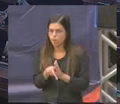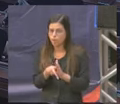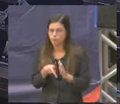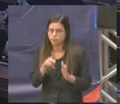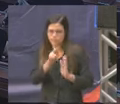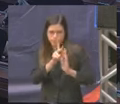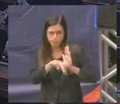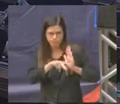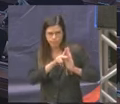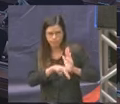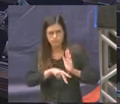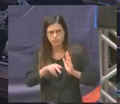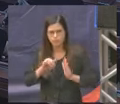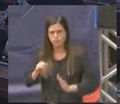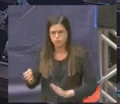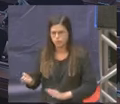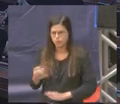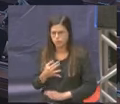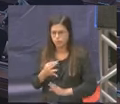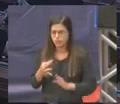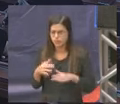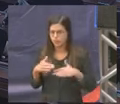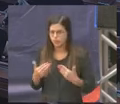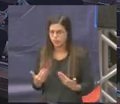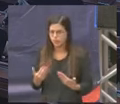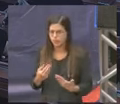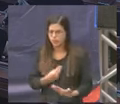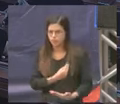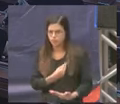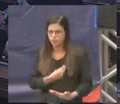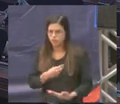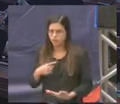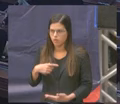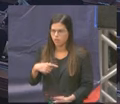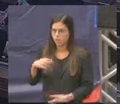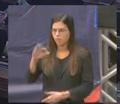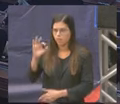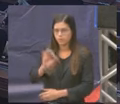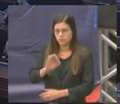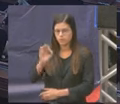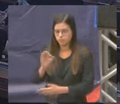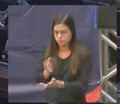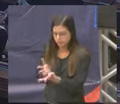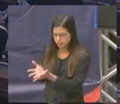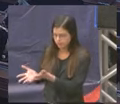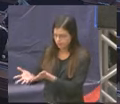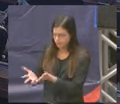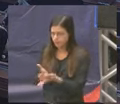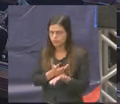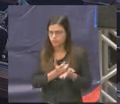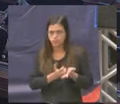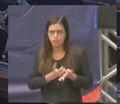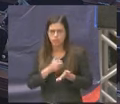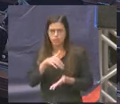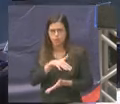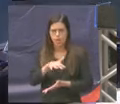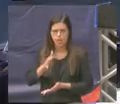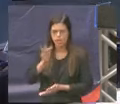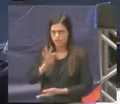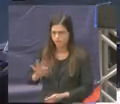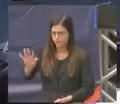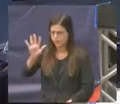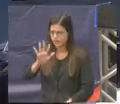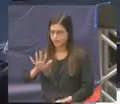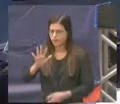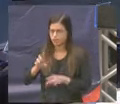inovação. Então, existe um percentual de todo o valor arrecadado, tanto na esfera federal quanto